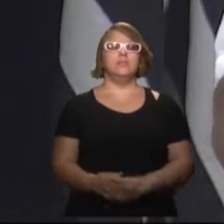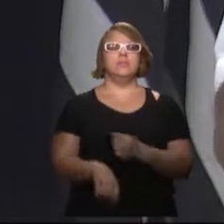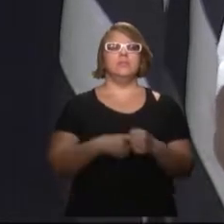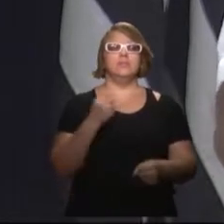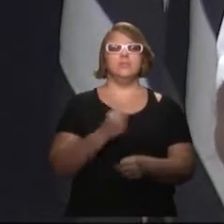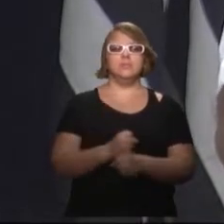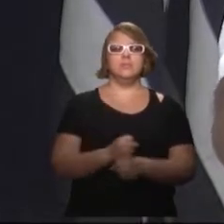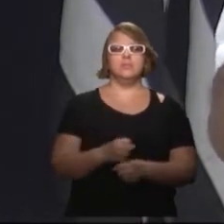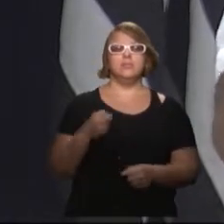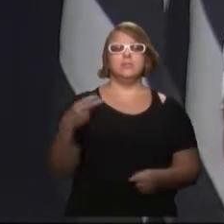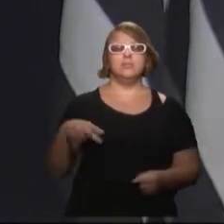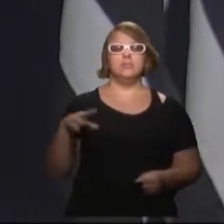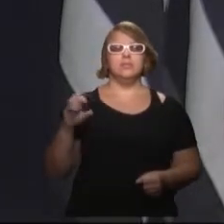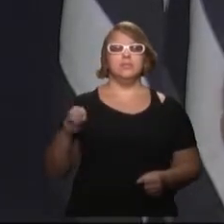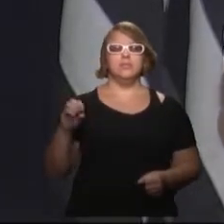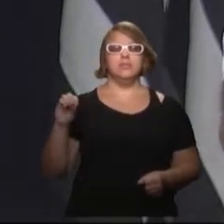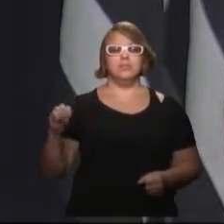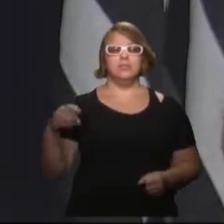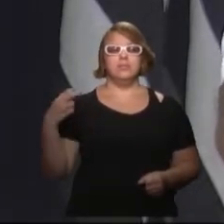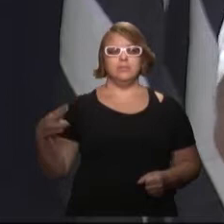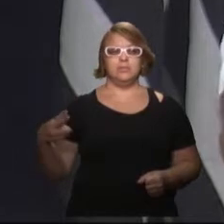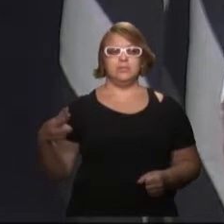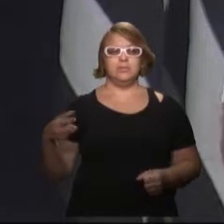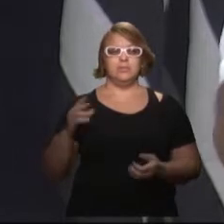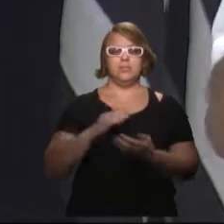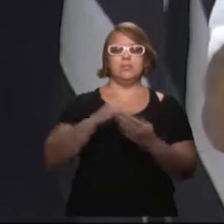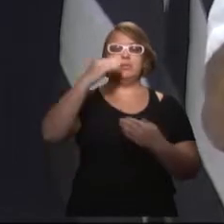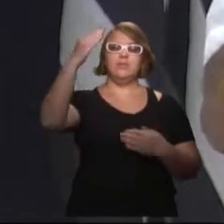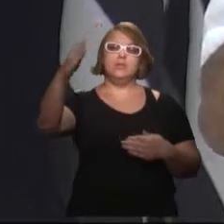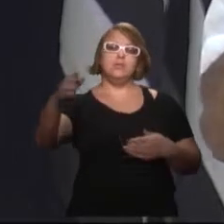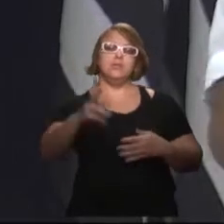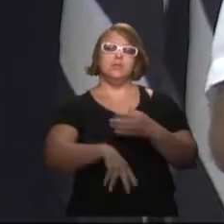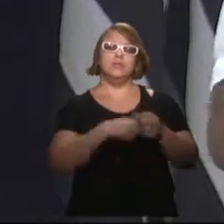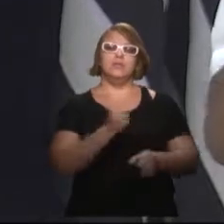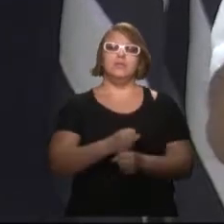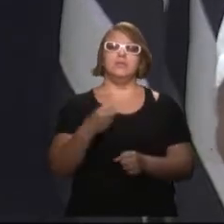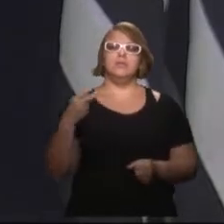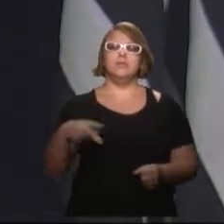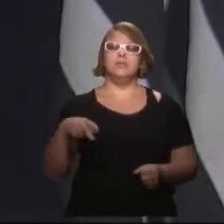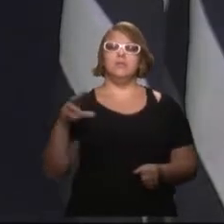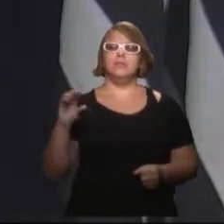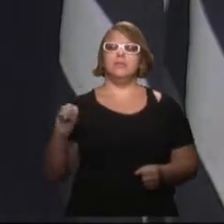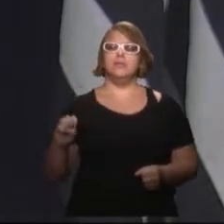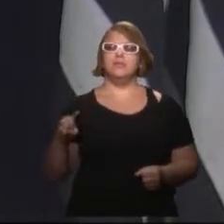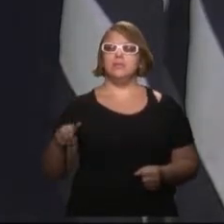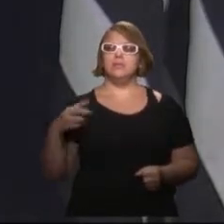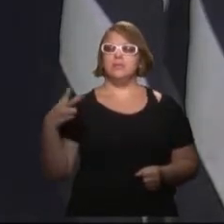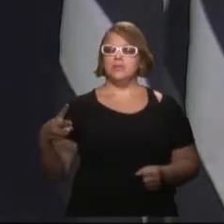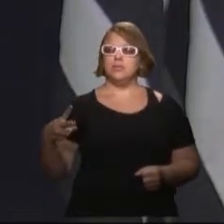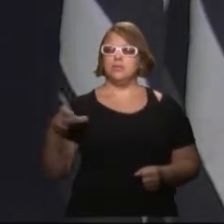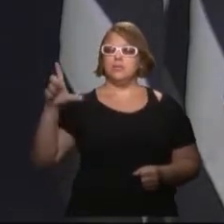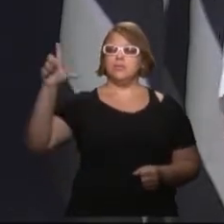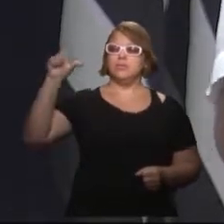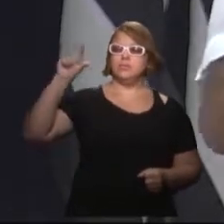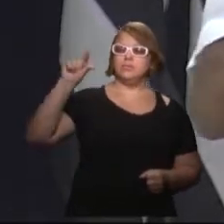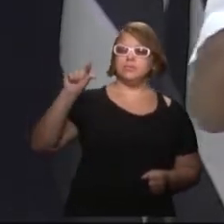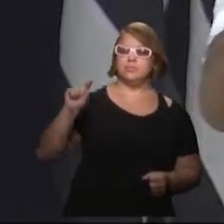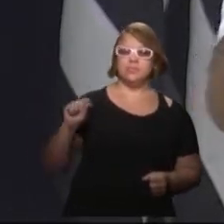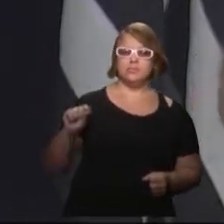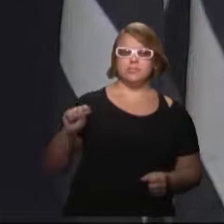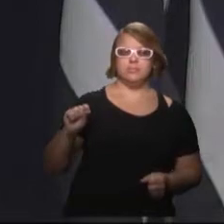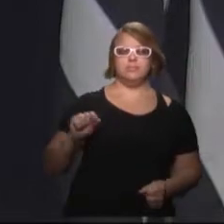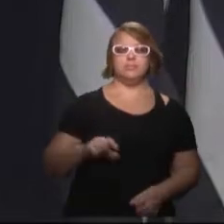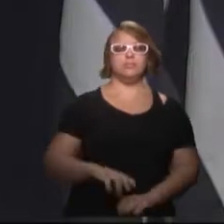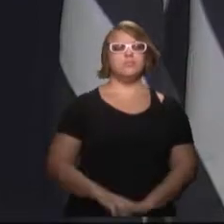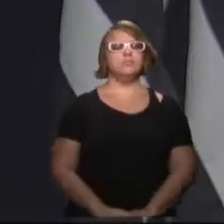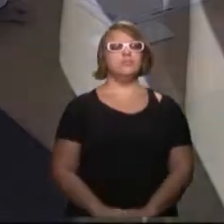2012, Bolsa Família respondeu de forma relativa por 12% da queda na concentração de renda medida pelo índice Gini. O índice